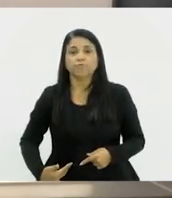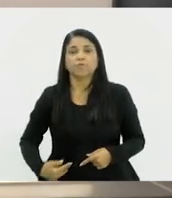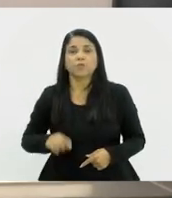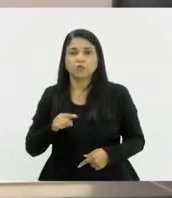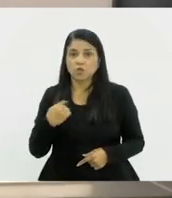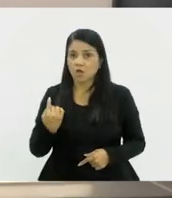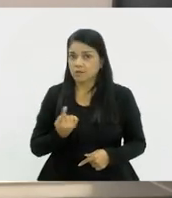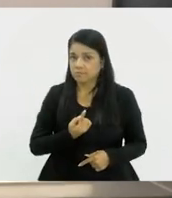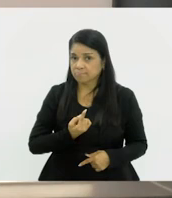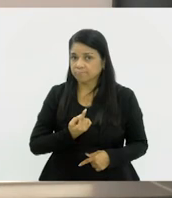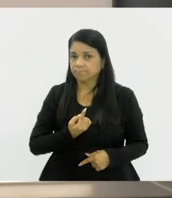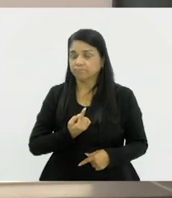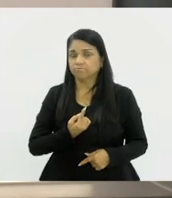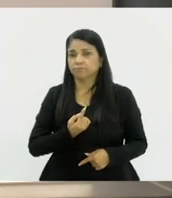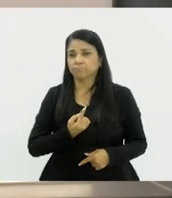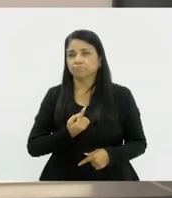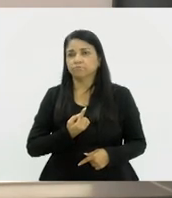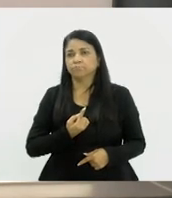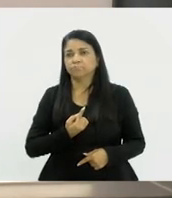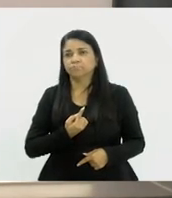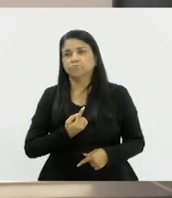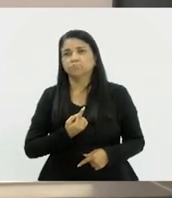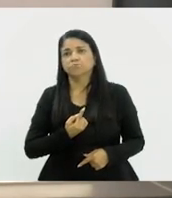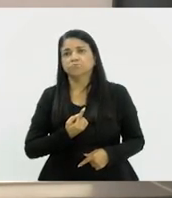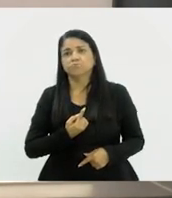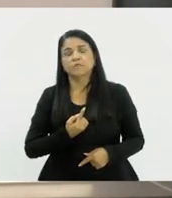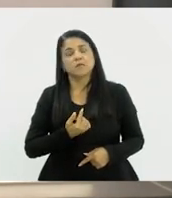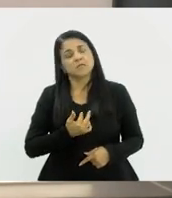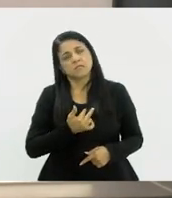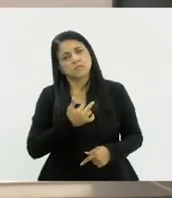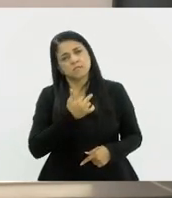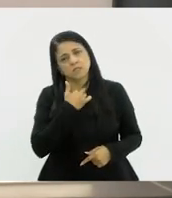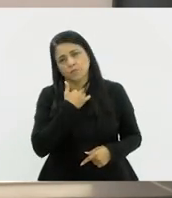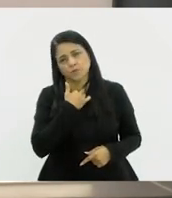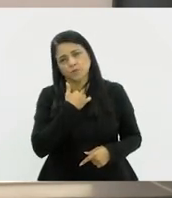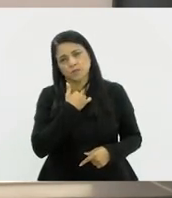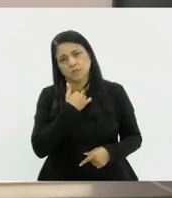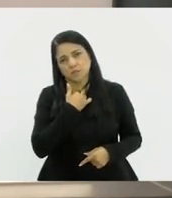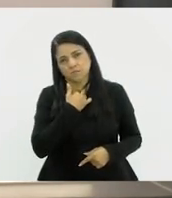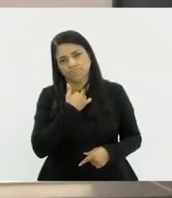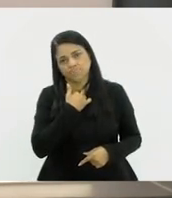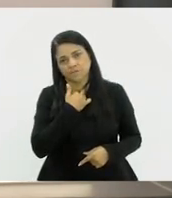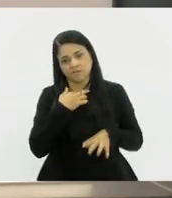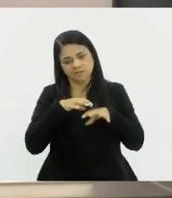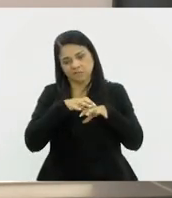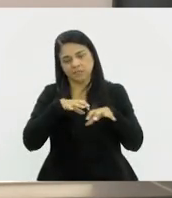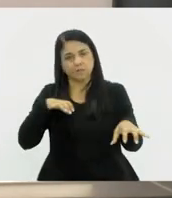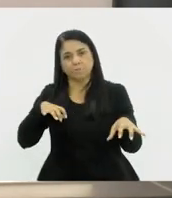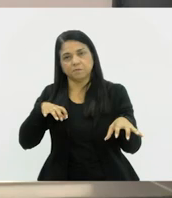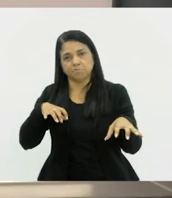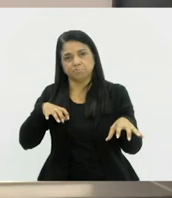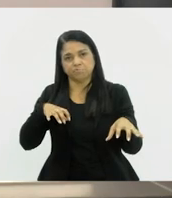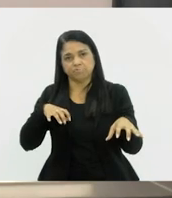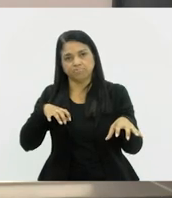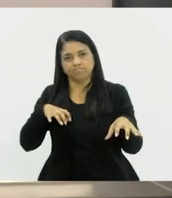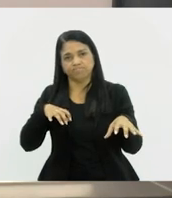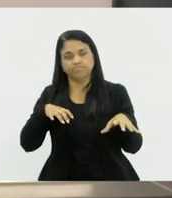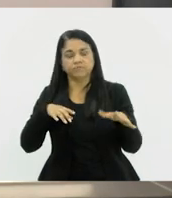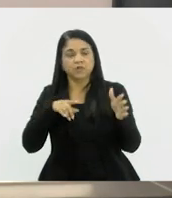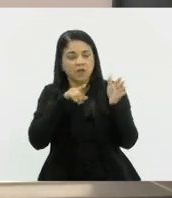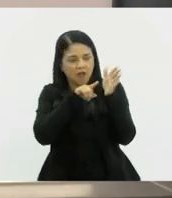ela não pelo menos não poderia estar separada de uma